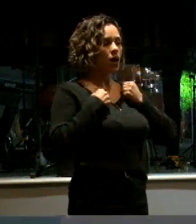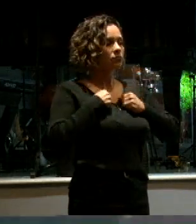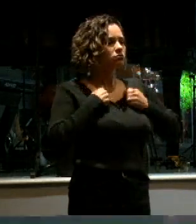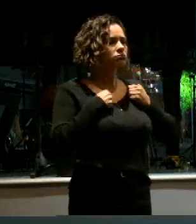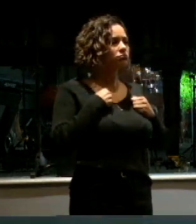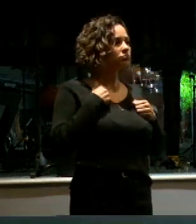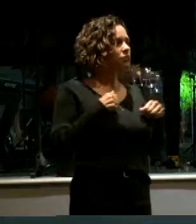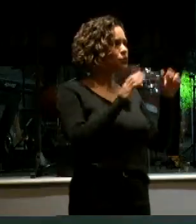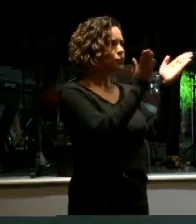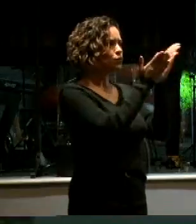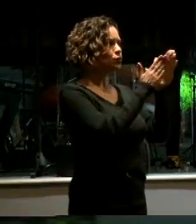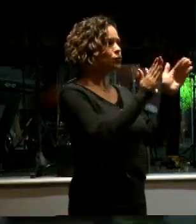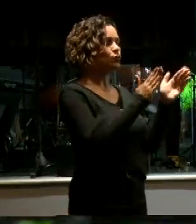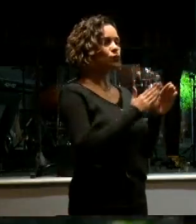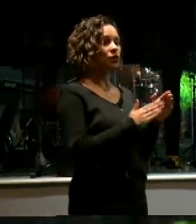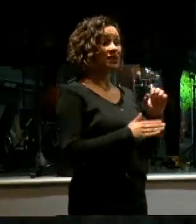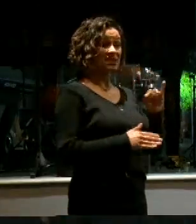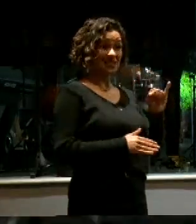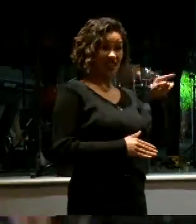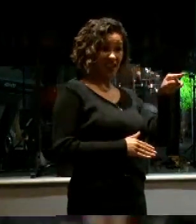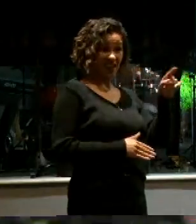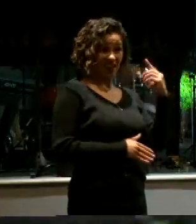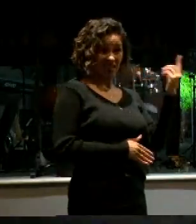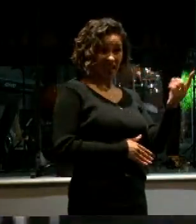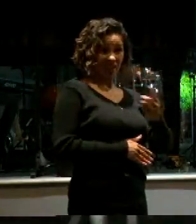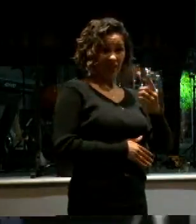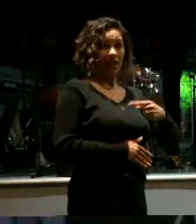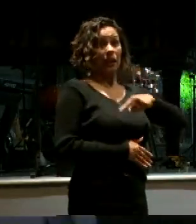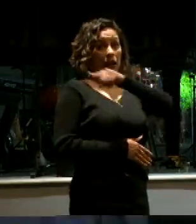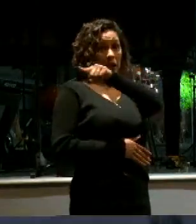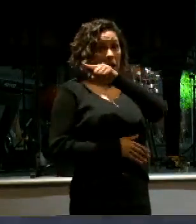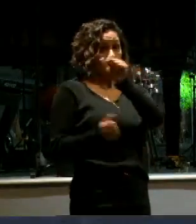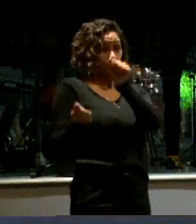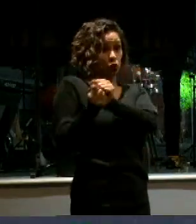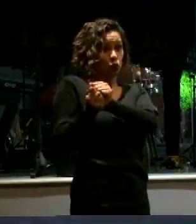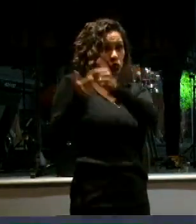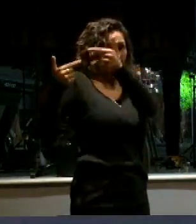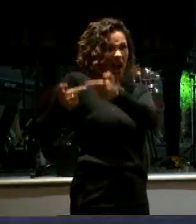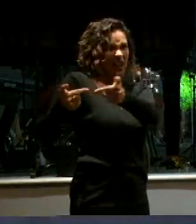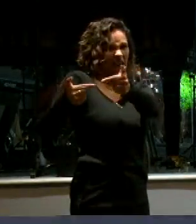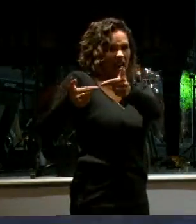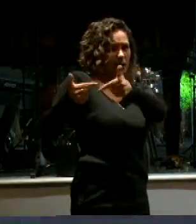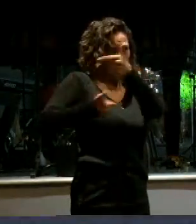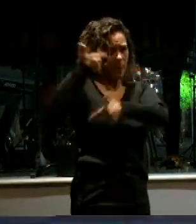Se tivesse guerreando, não tinha feito besteira.